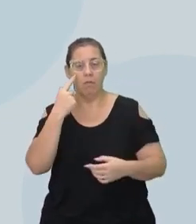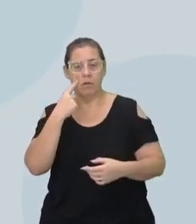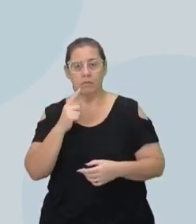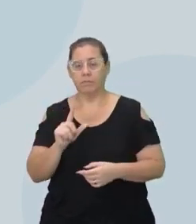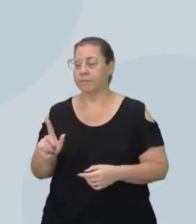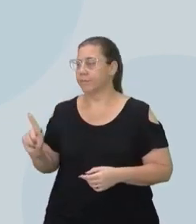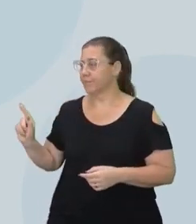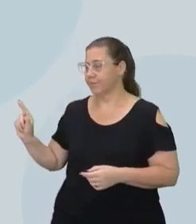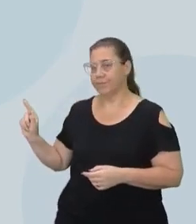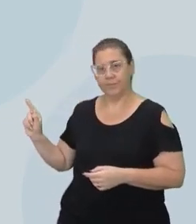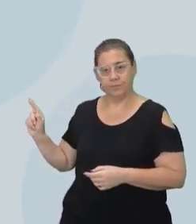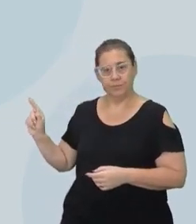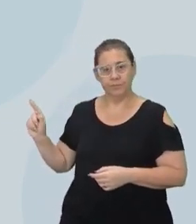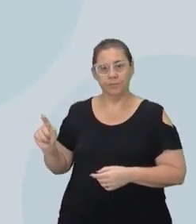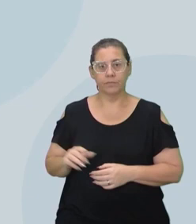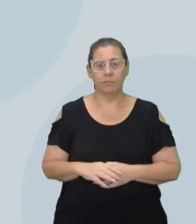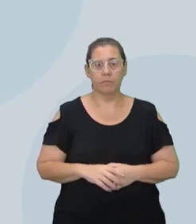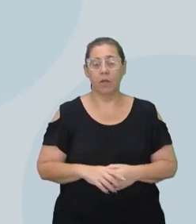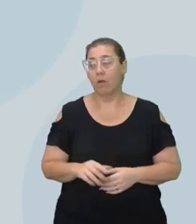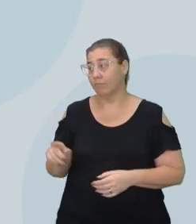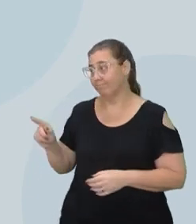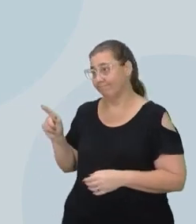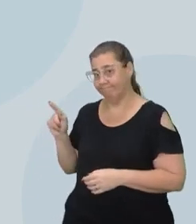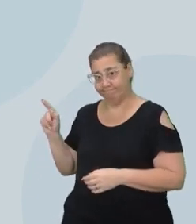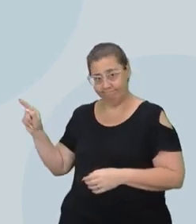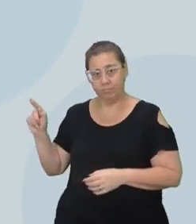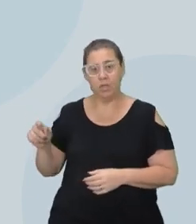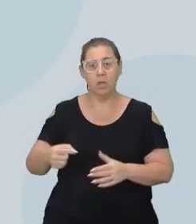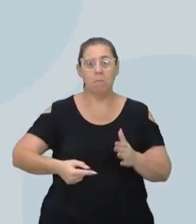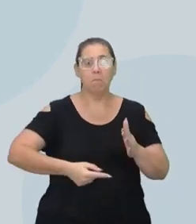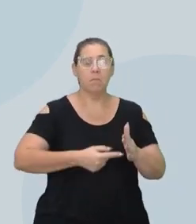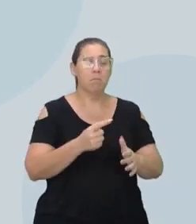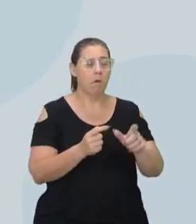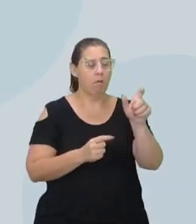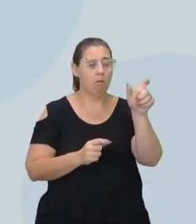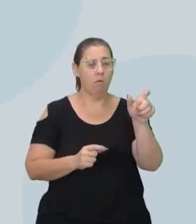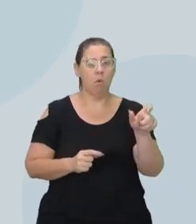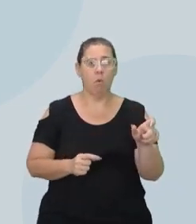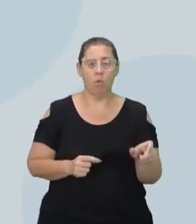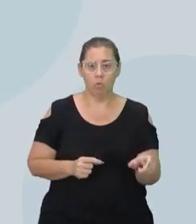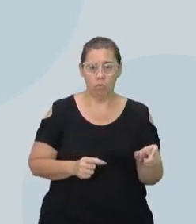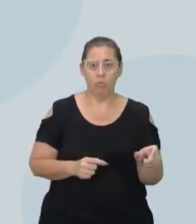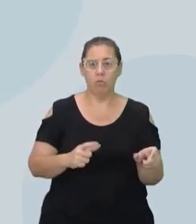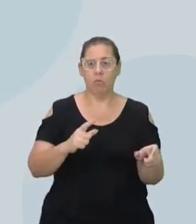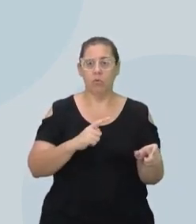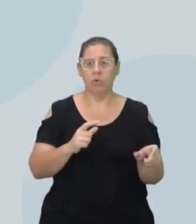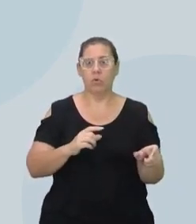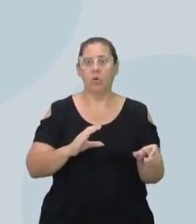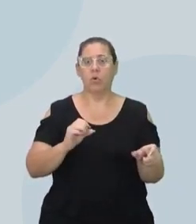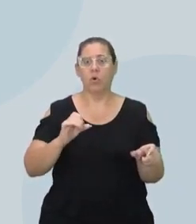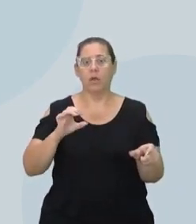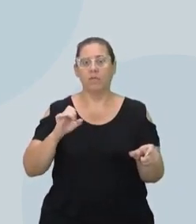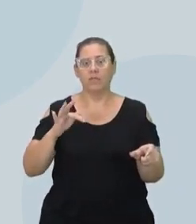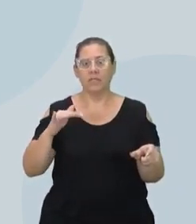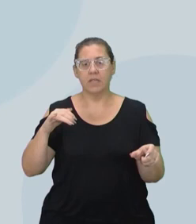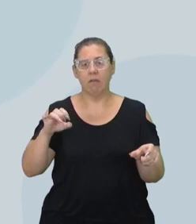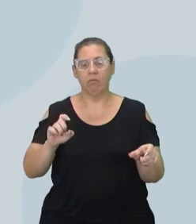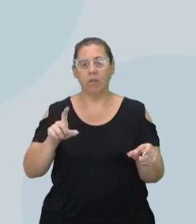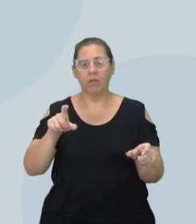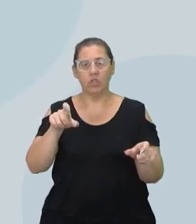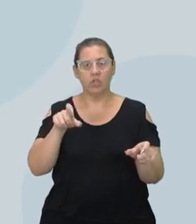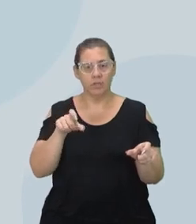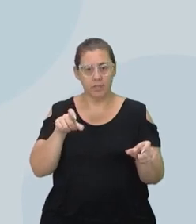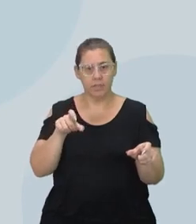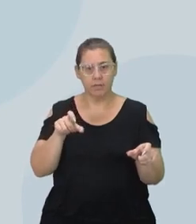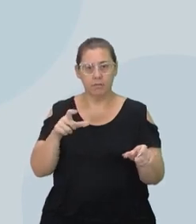matriz foi dada. Nessa matriz, a primeira coluna corresponde aos coeficientes de x. Então,